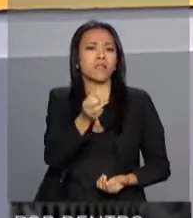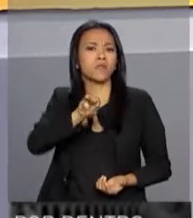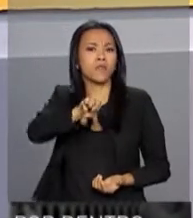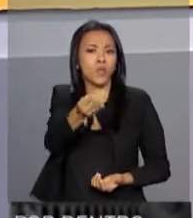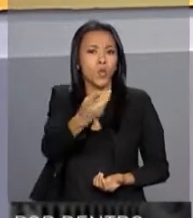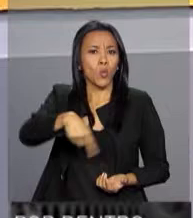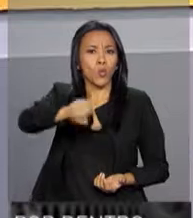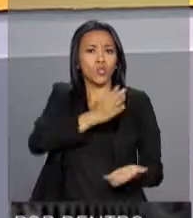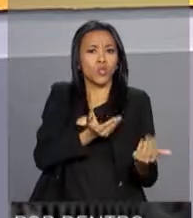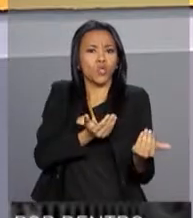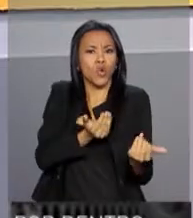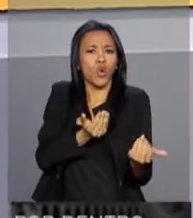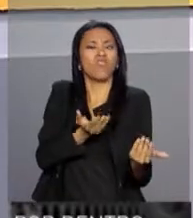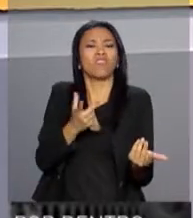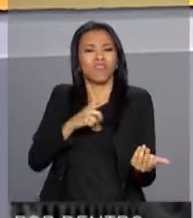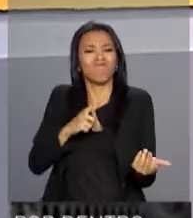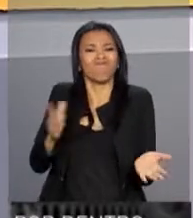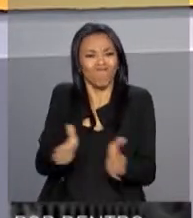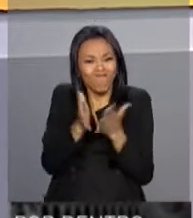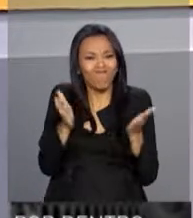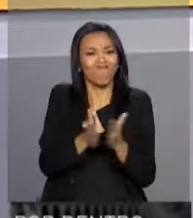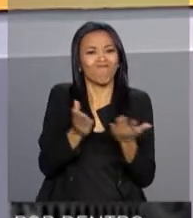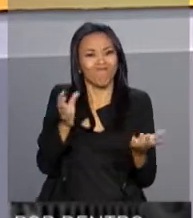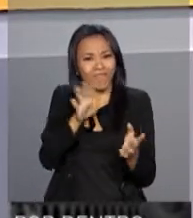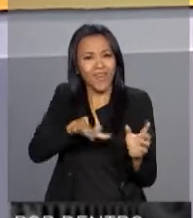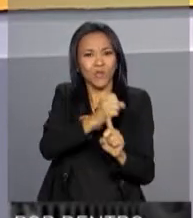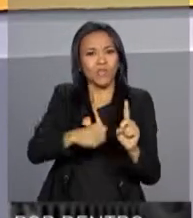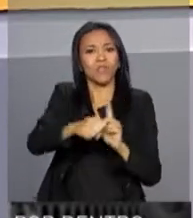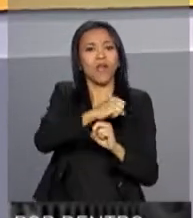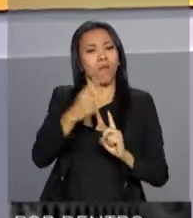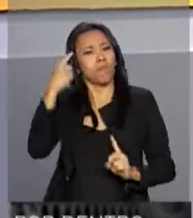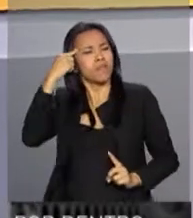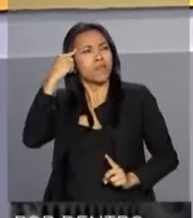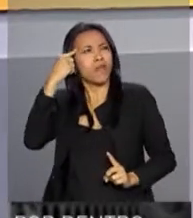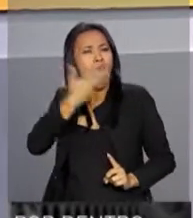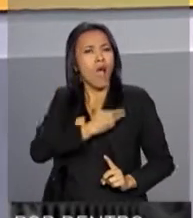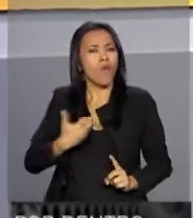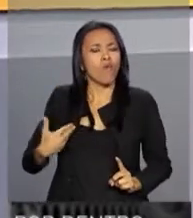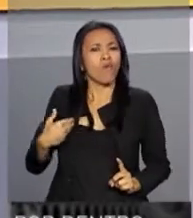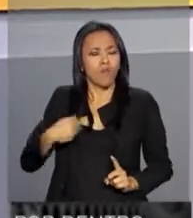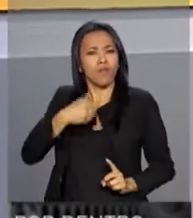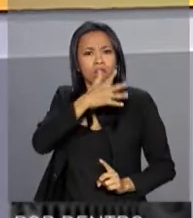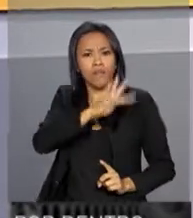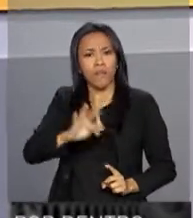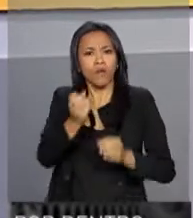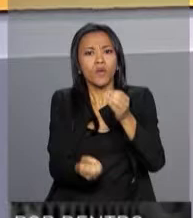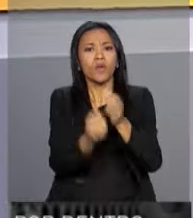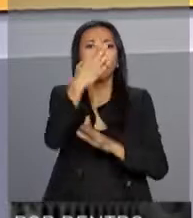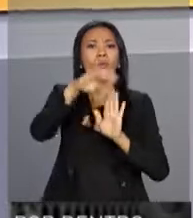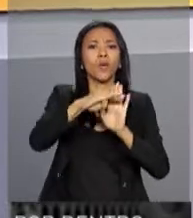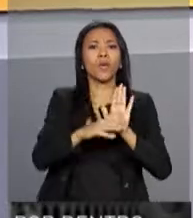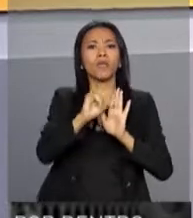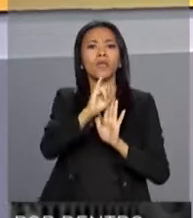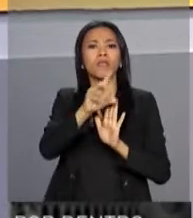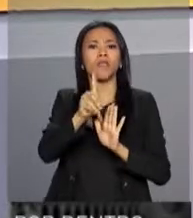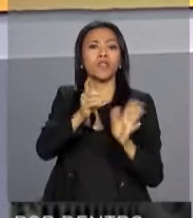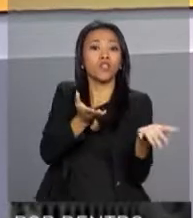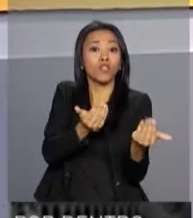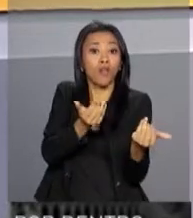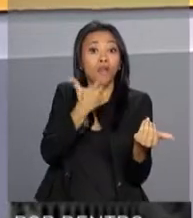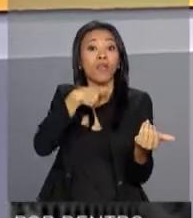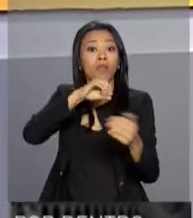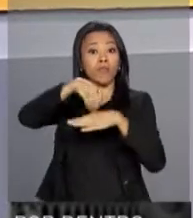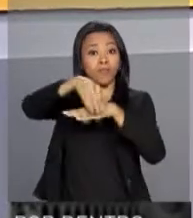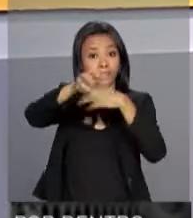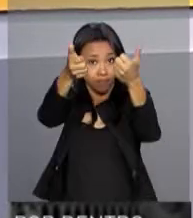de vulnerabilidade social pensando nisso o governo federal criou o programa e de jovem quem traz os detalhes é o secretário nacional